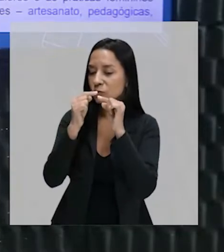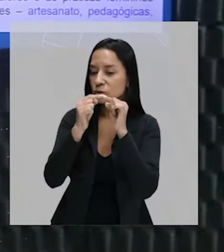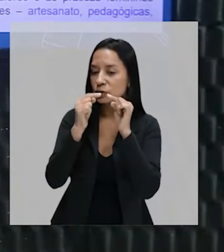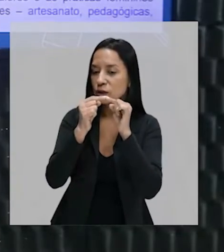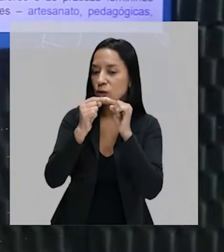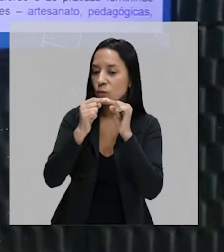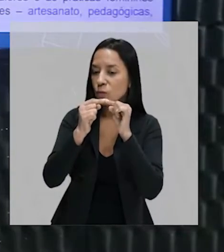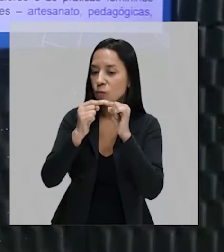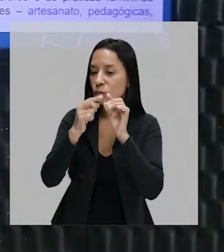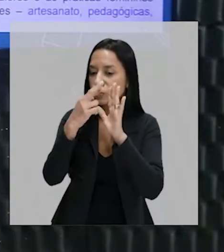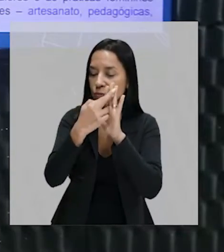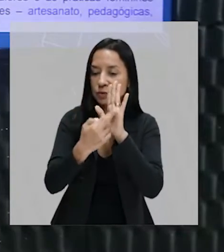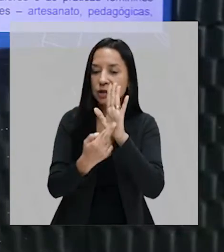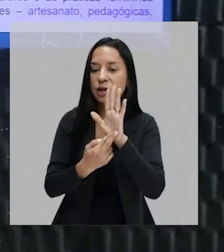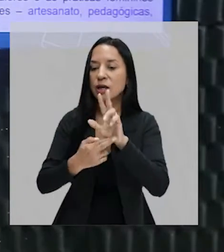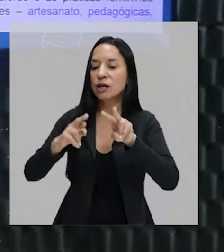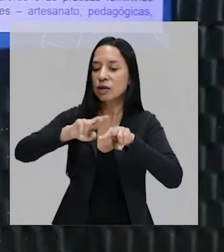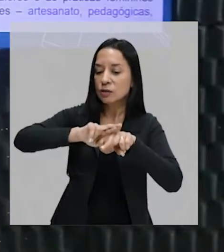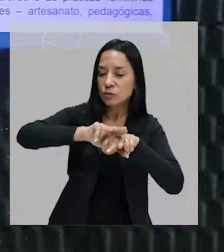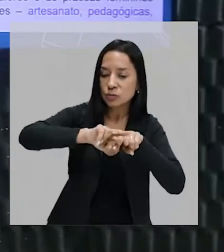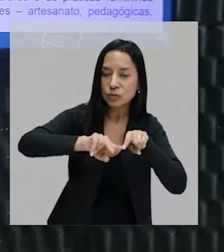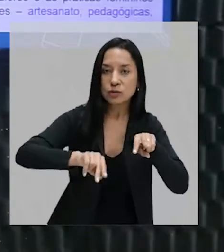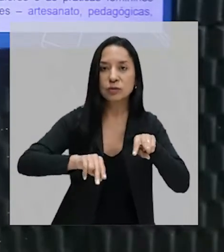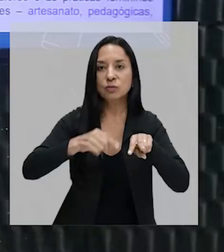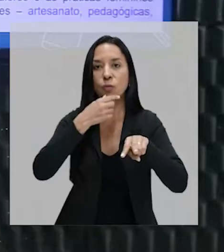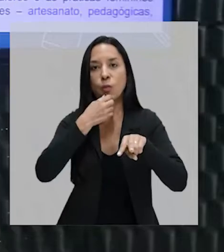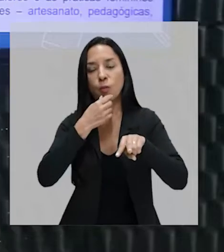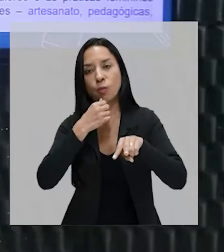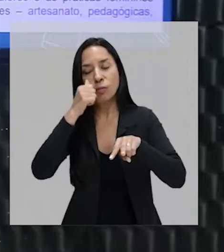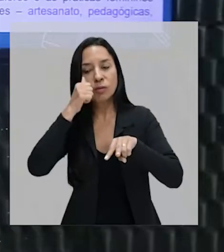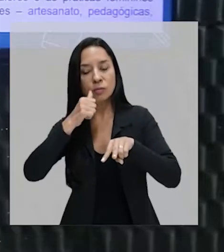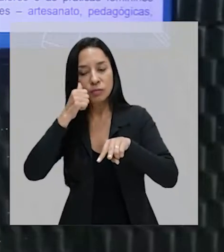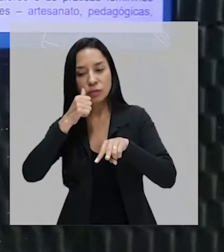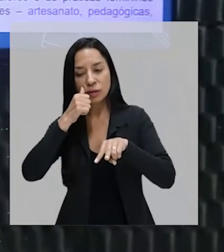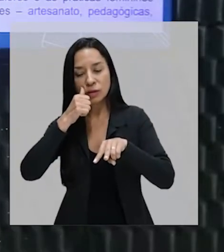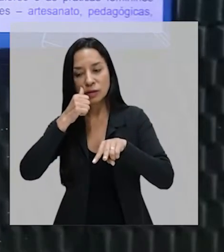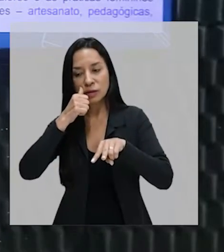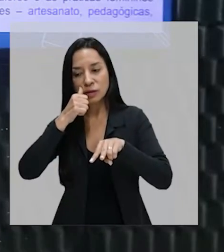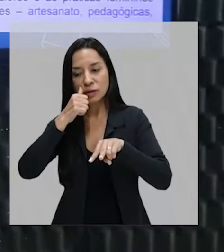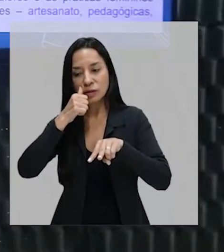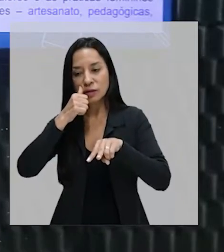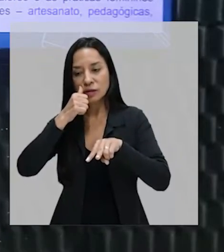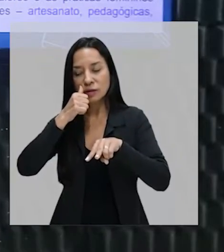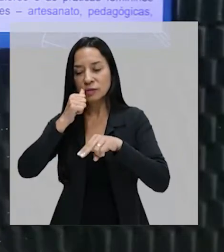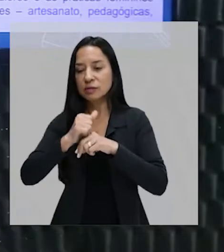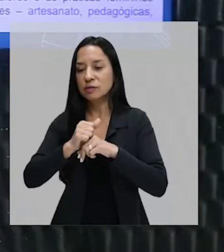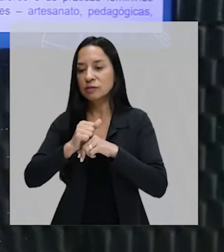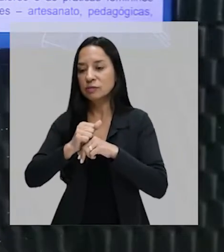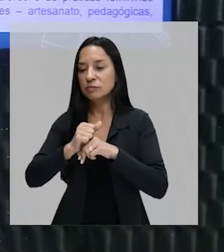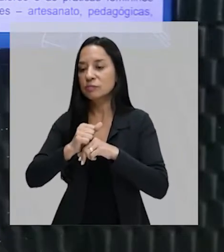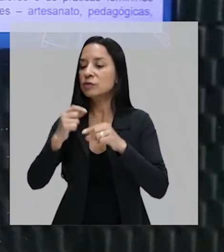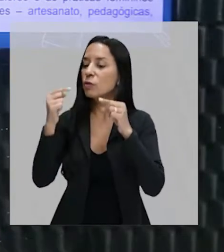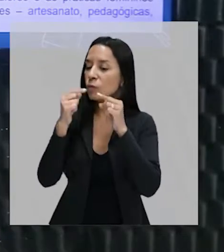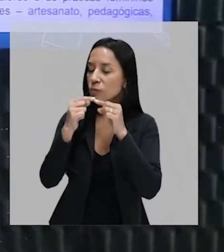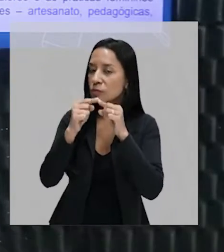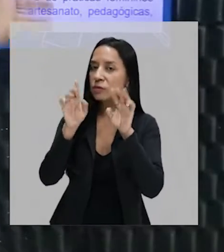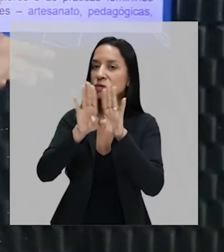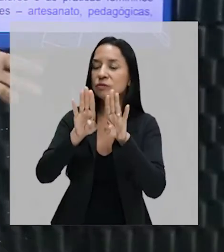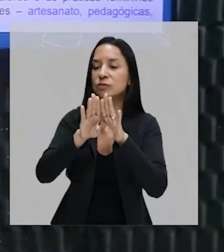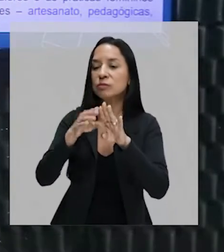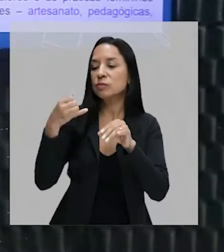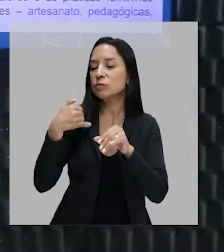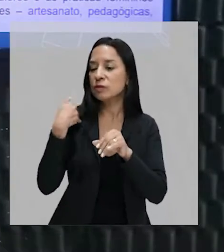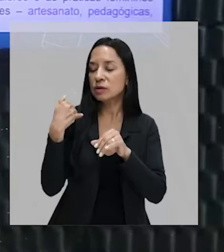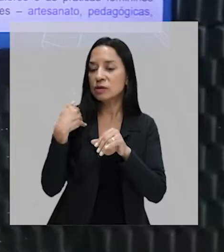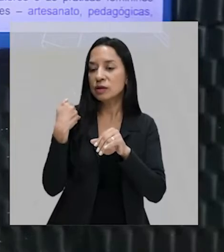masculino eo feminino ou seja o homem EA mulher era devido conforme a faixa etária os mais